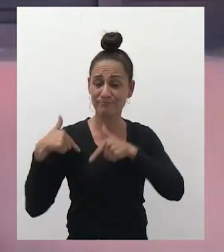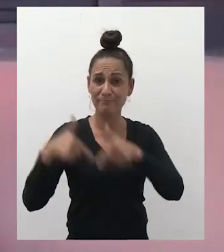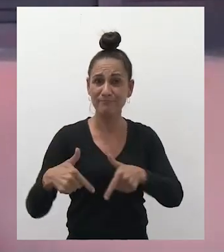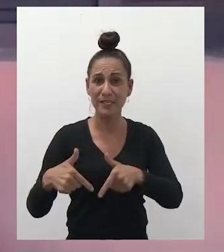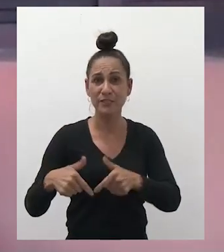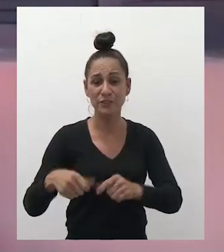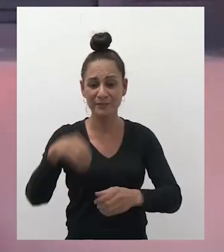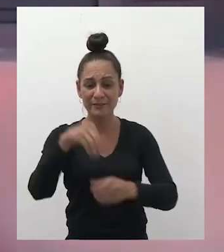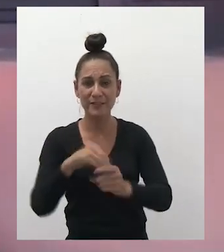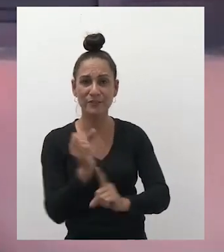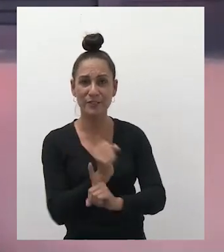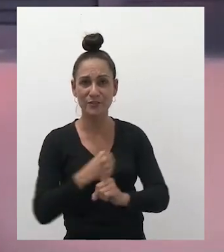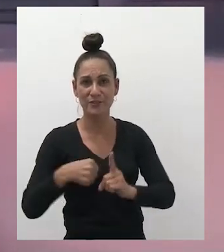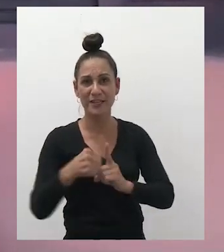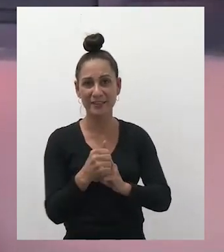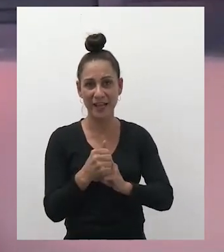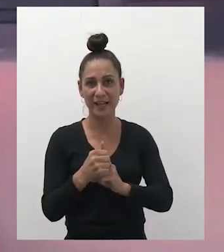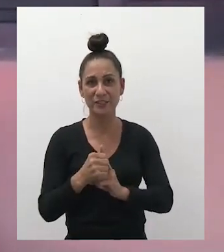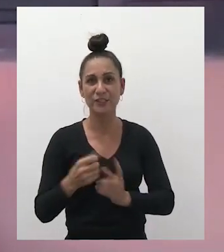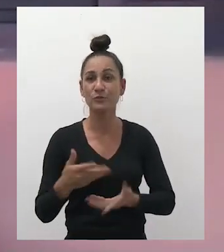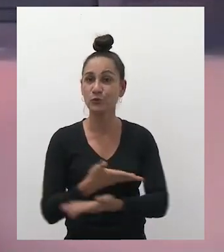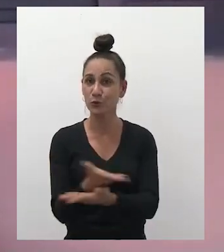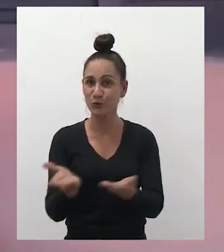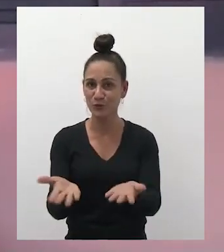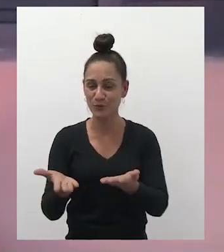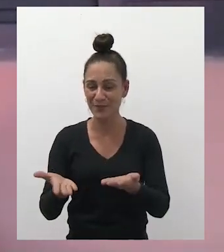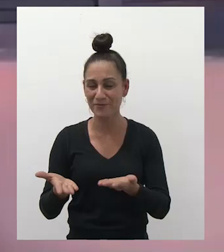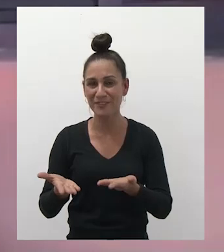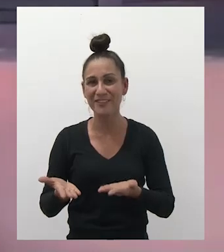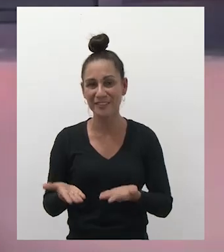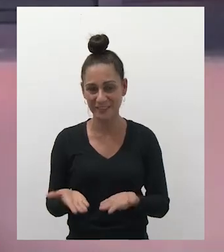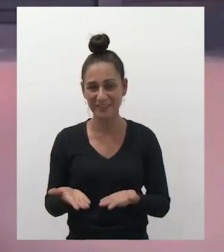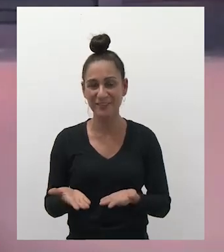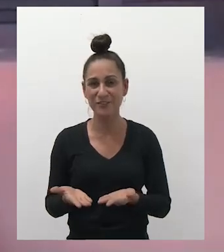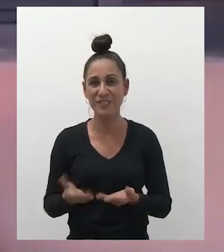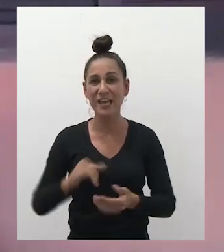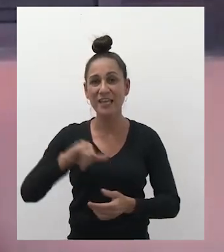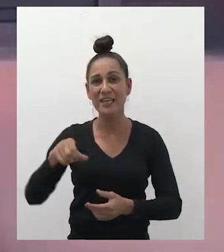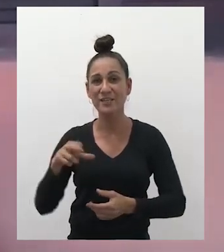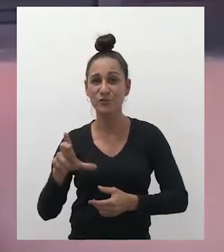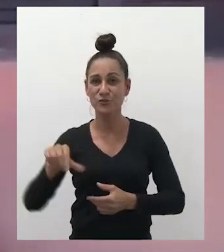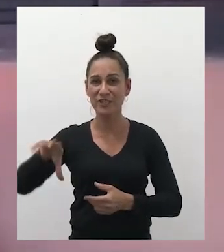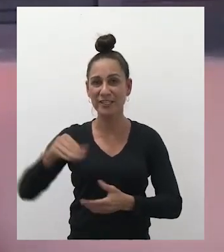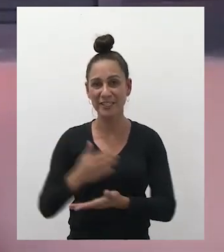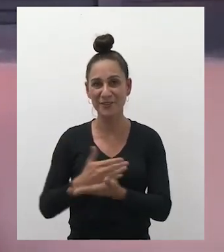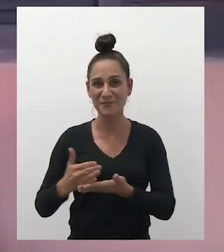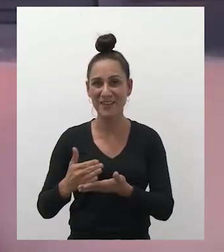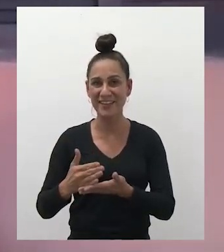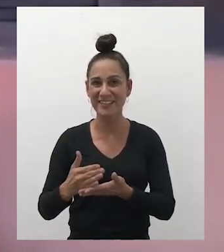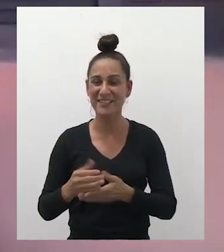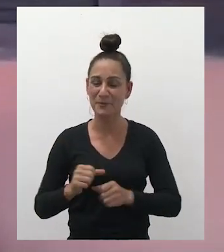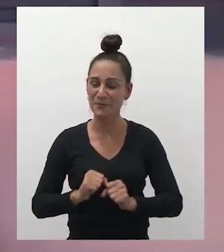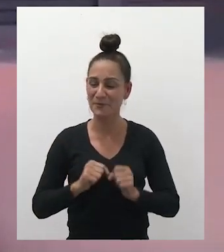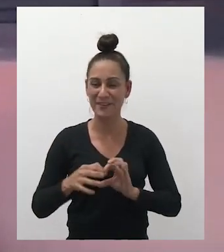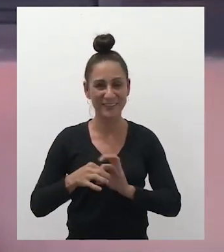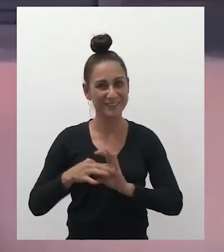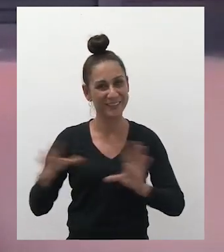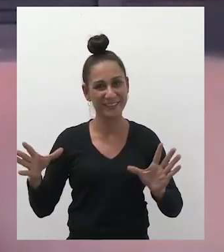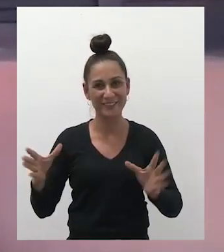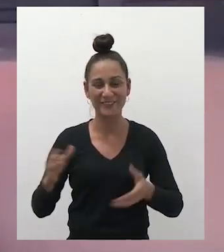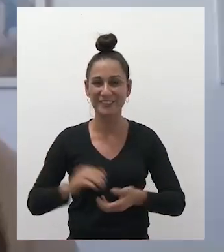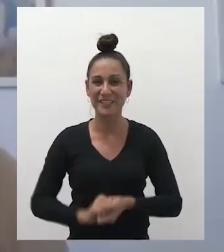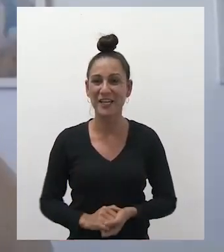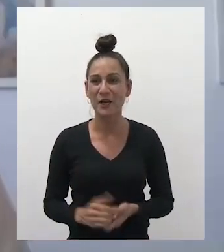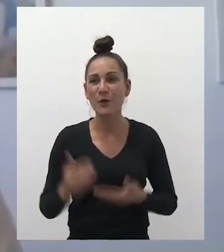tá ok? Então, sejam todos e todas muito bem-vindos. E, Juliana, passo a palavra para você, fique à vontade.